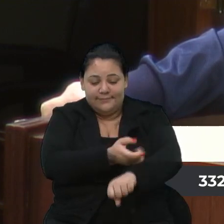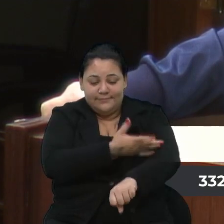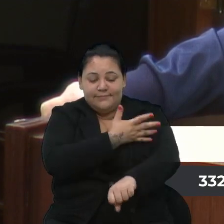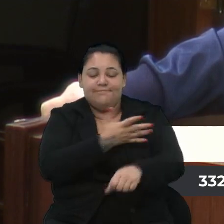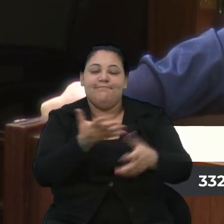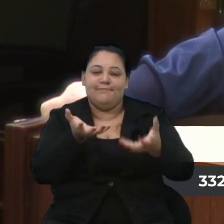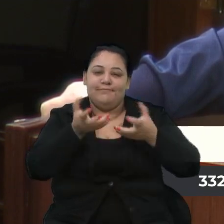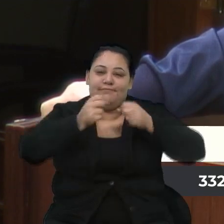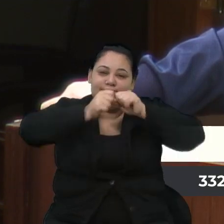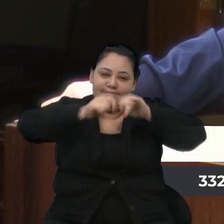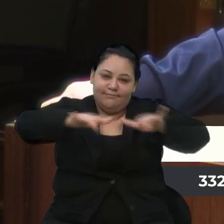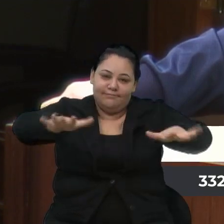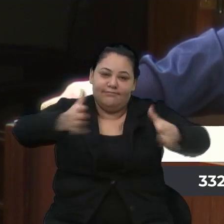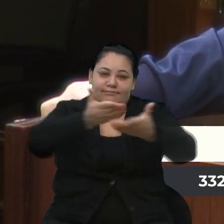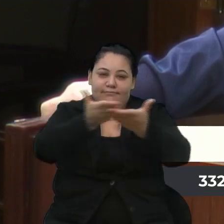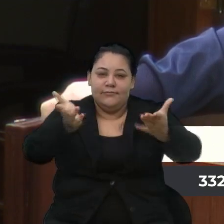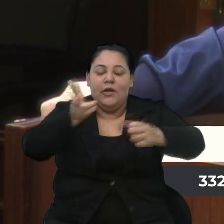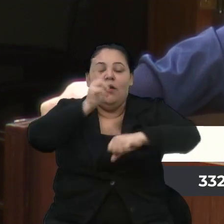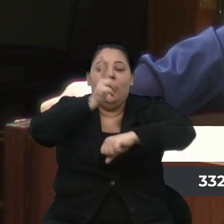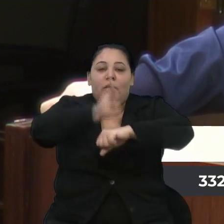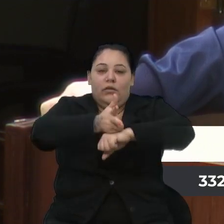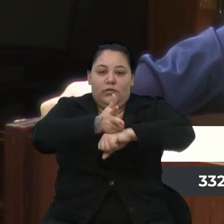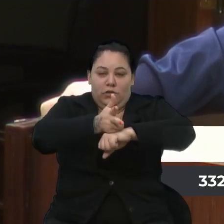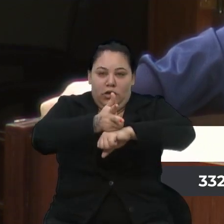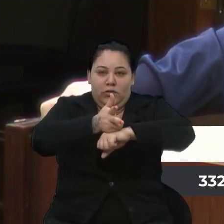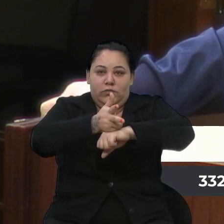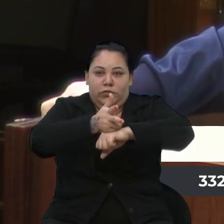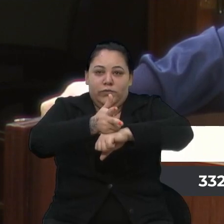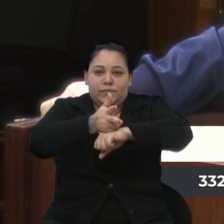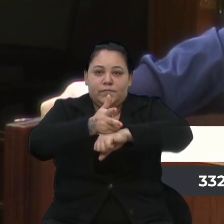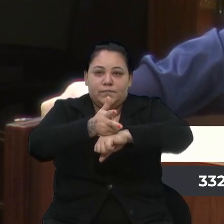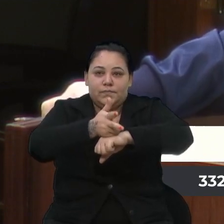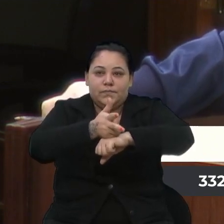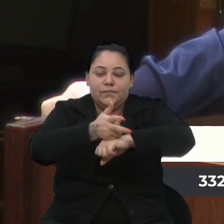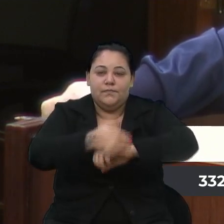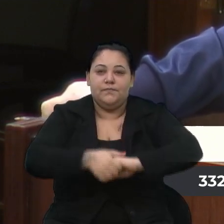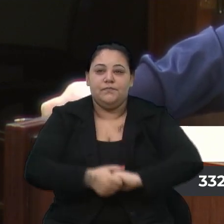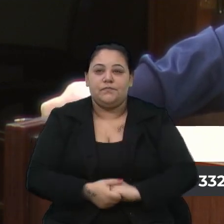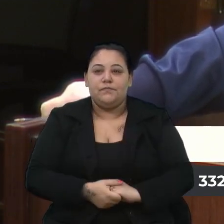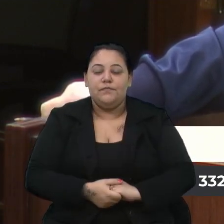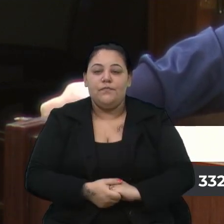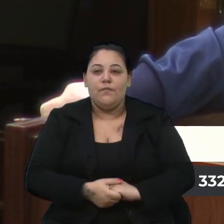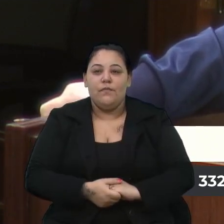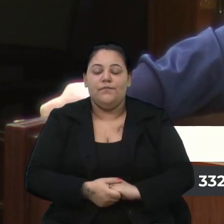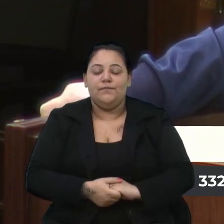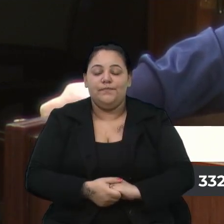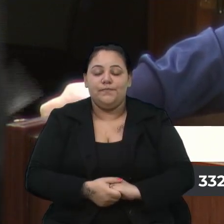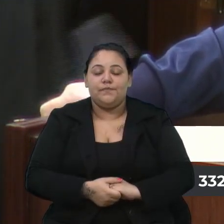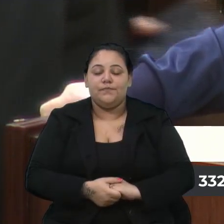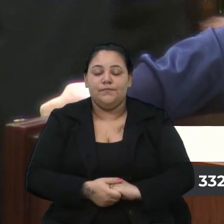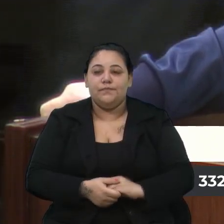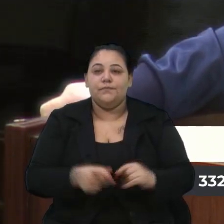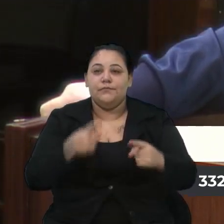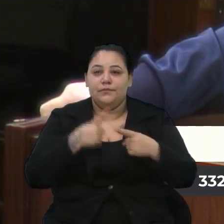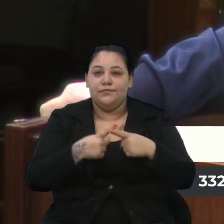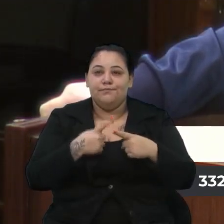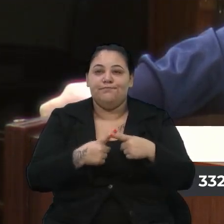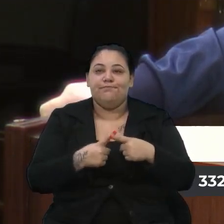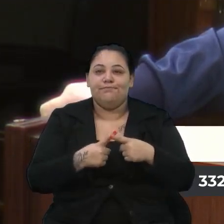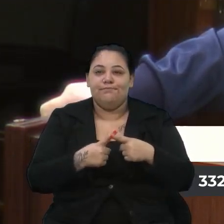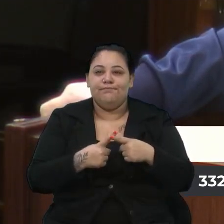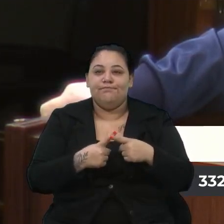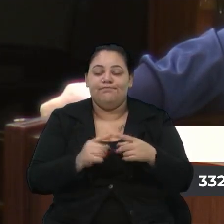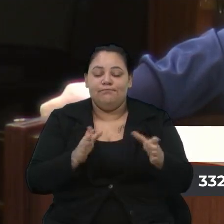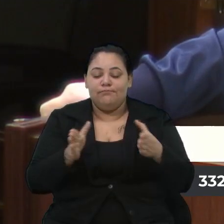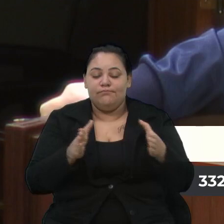vocês o vídeo, já estão exibindo ali, porque são momentos como esses, vereador